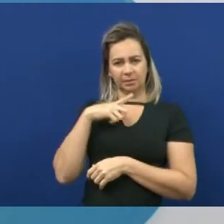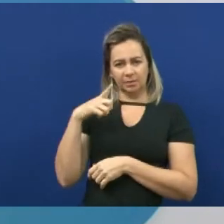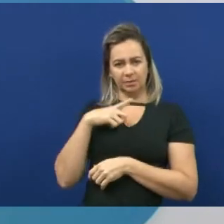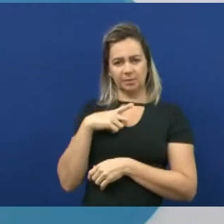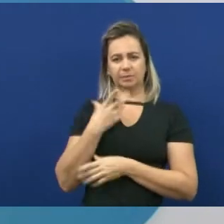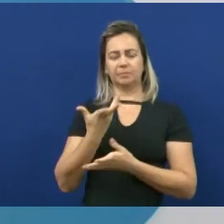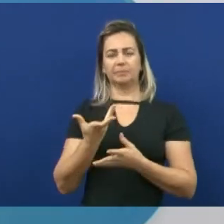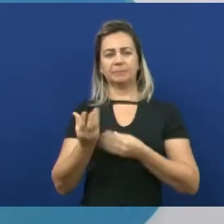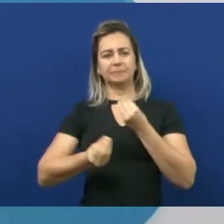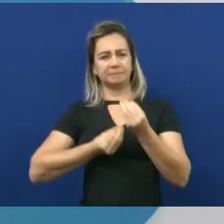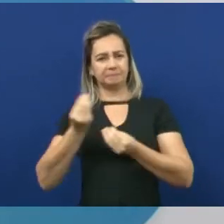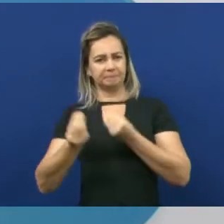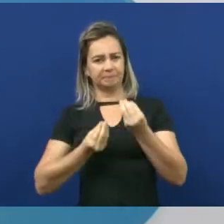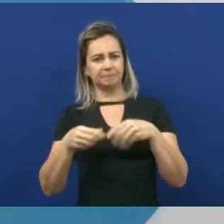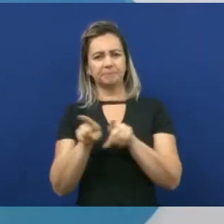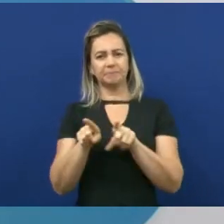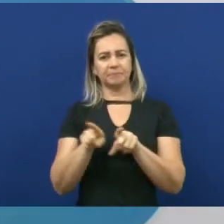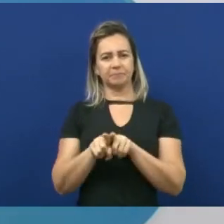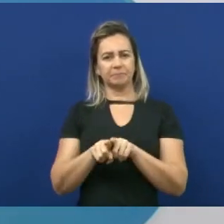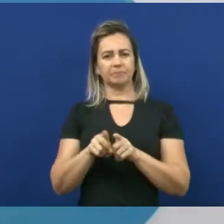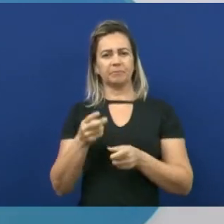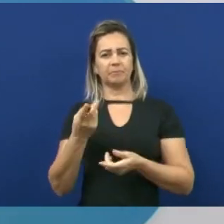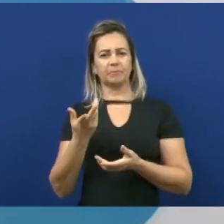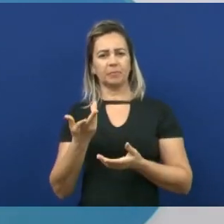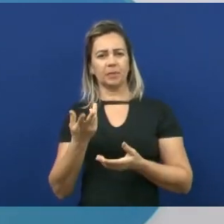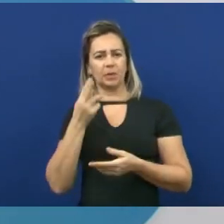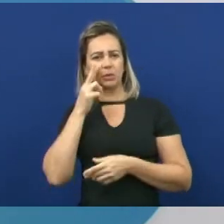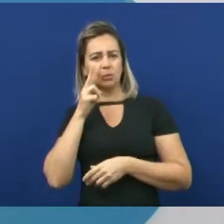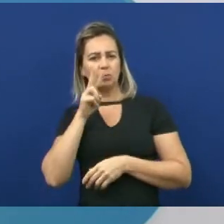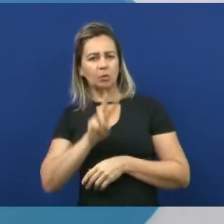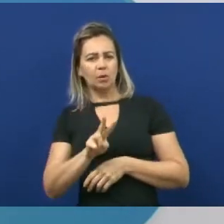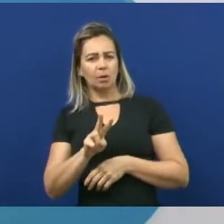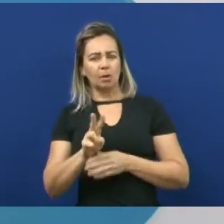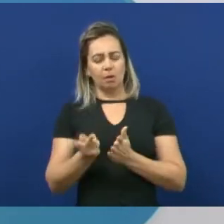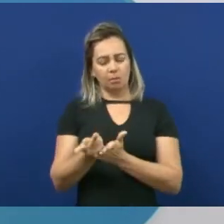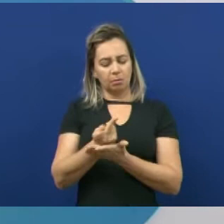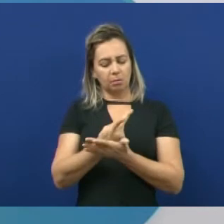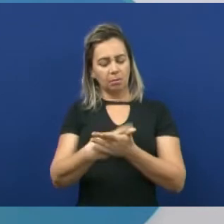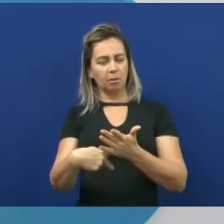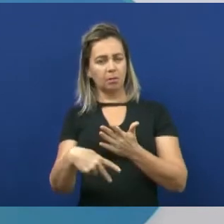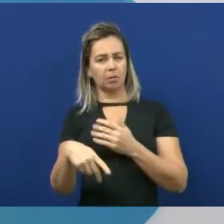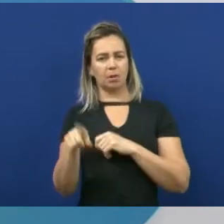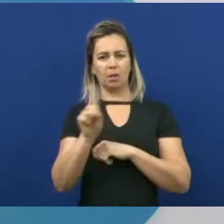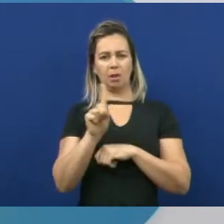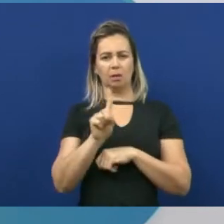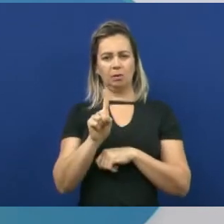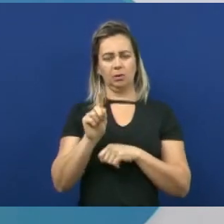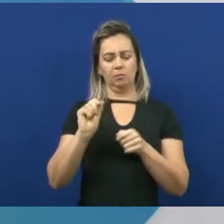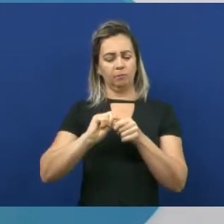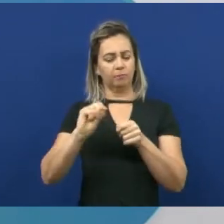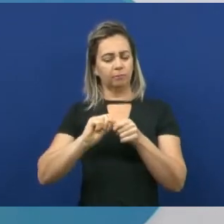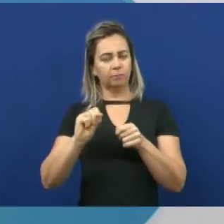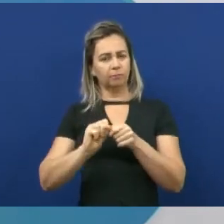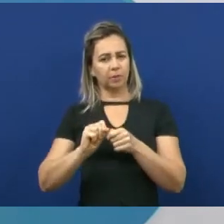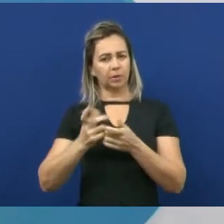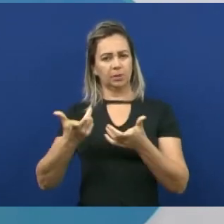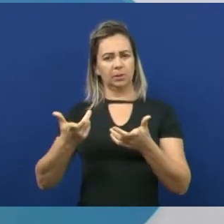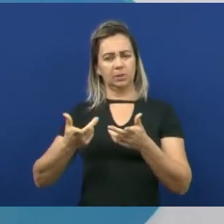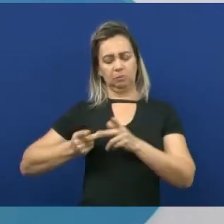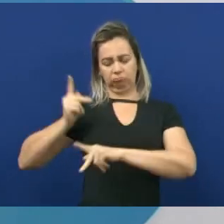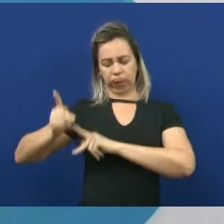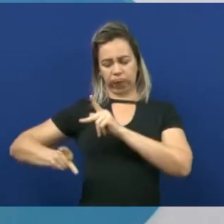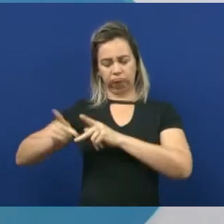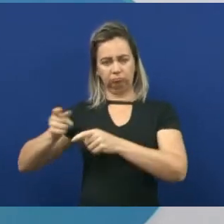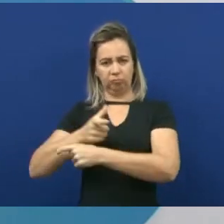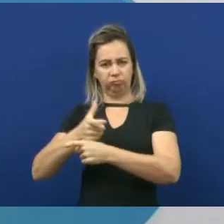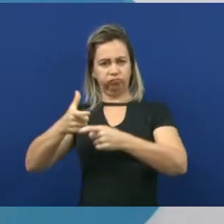Essas manifestações artísticas, elas não são produzidas pela massa, elas são